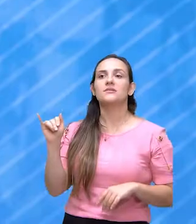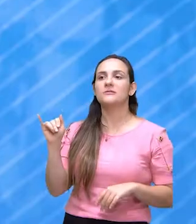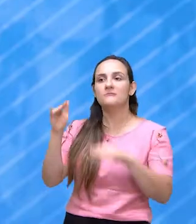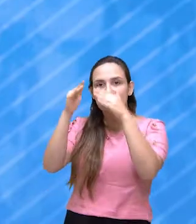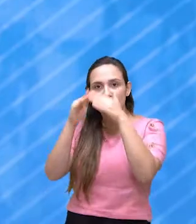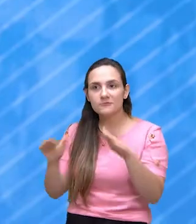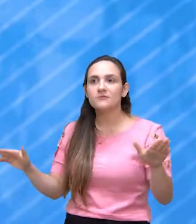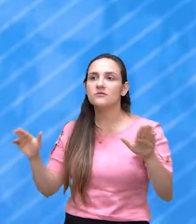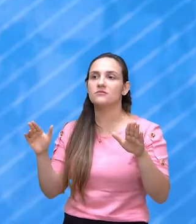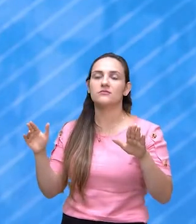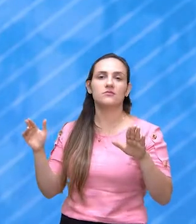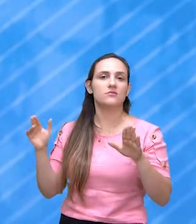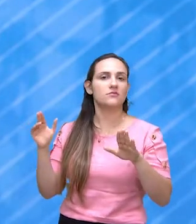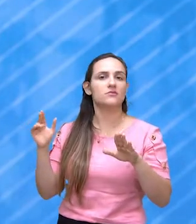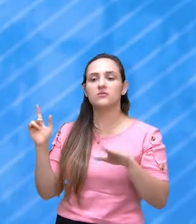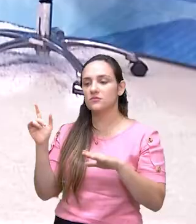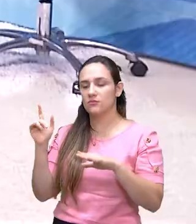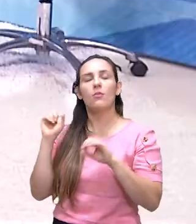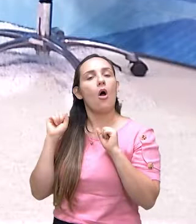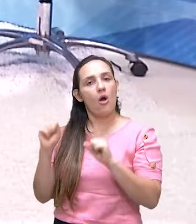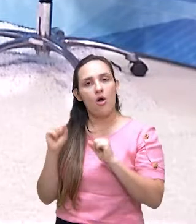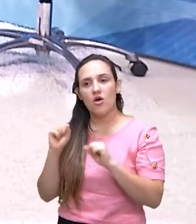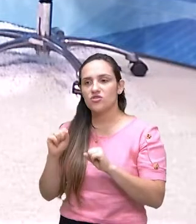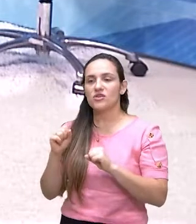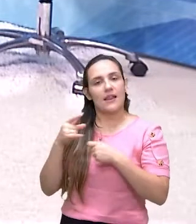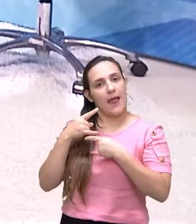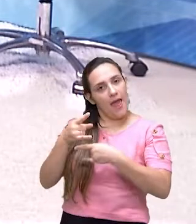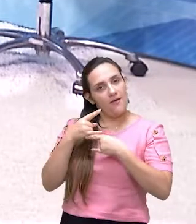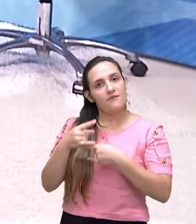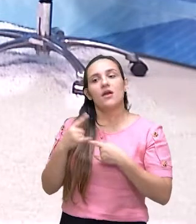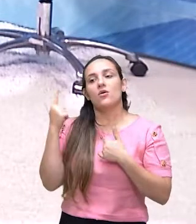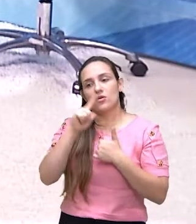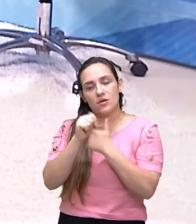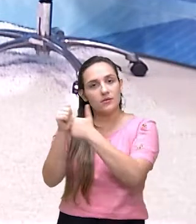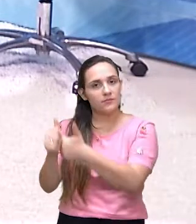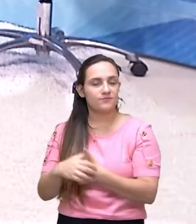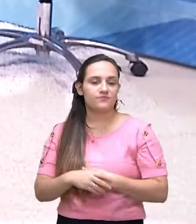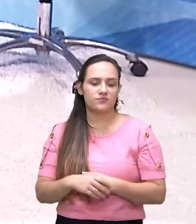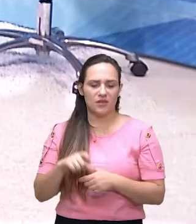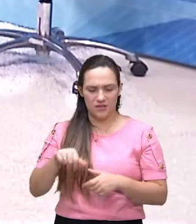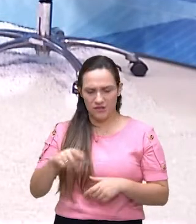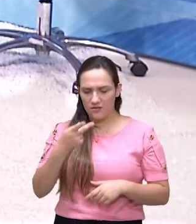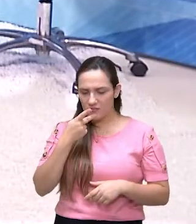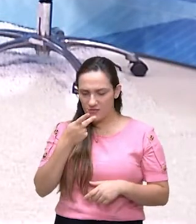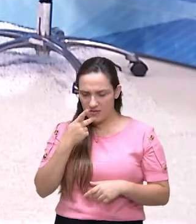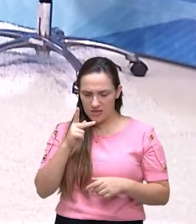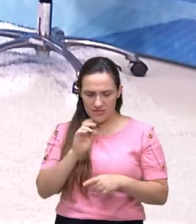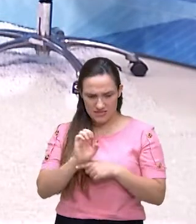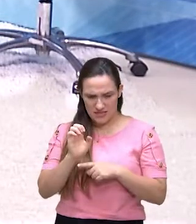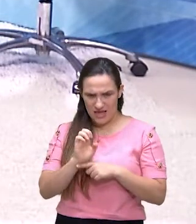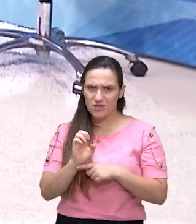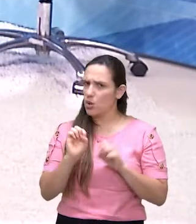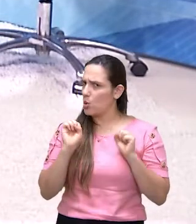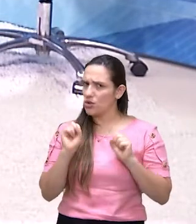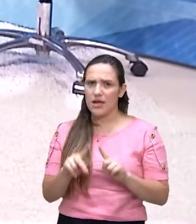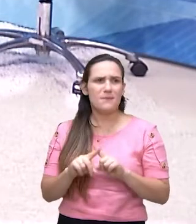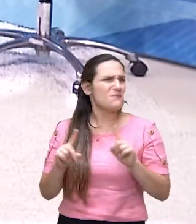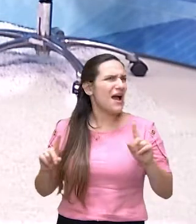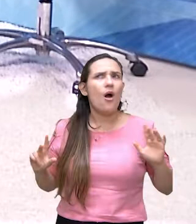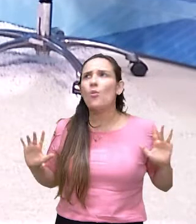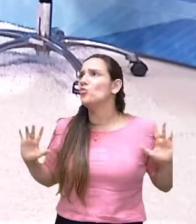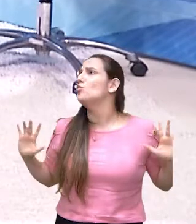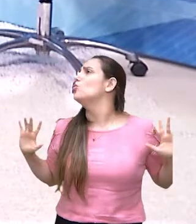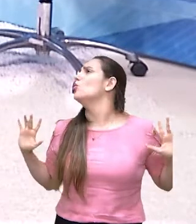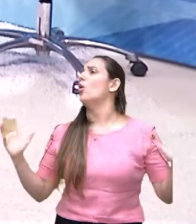transmitido ao vivo Pelas nossas redes sociais para todo o nosso estado na verdade a gente fala estado mas é para o